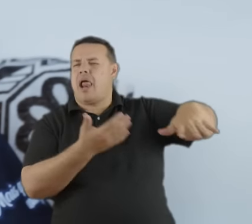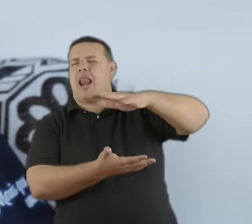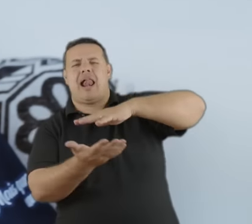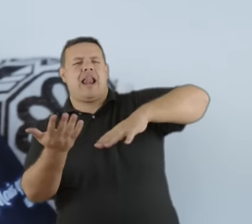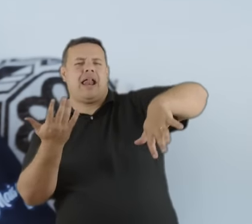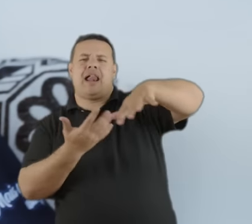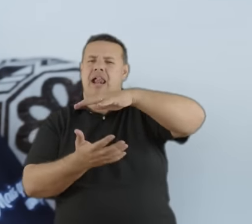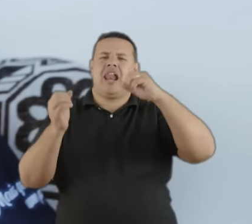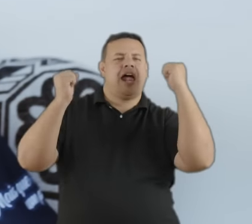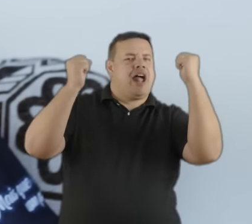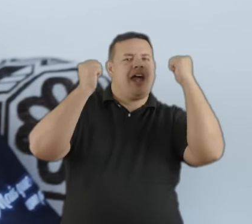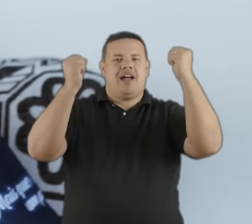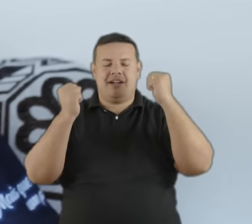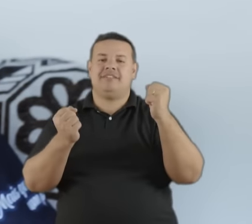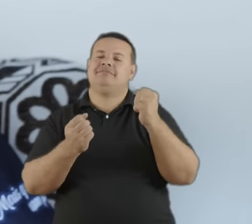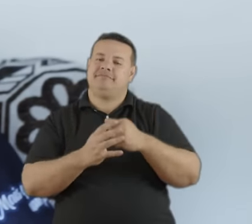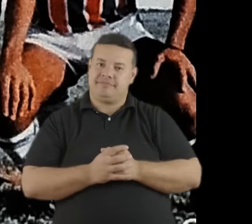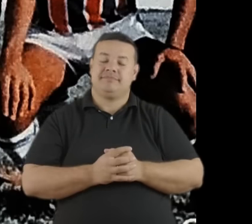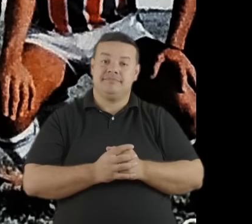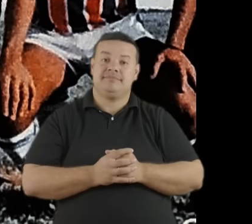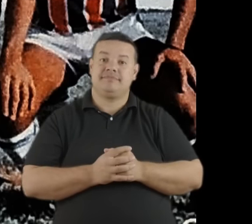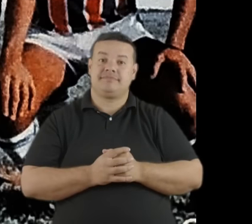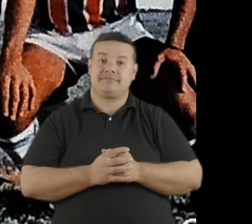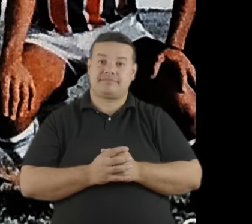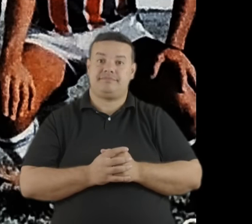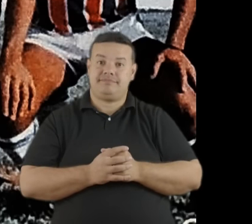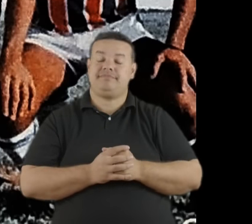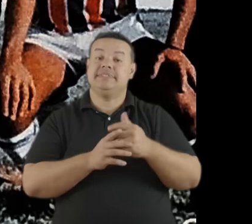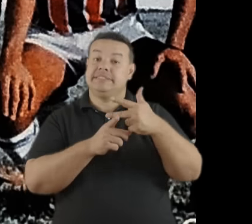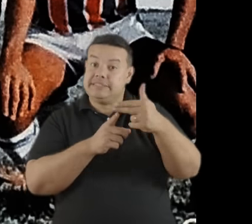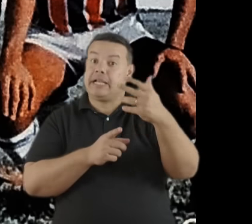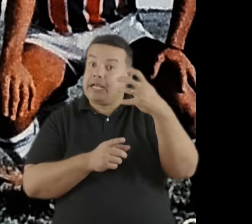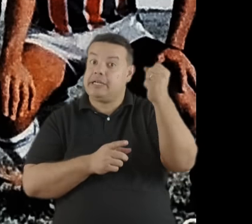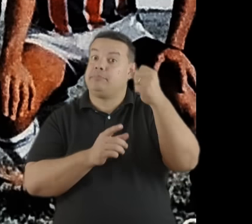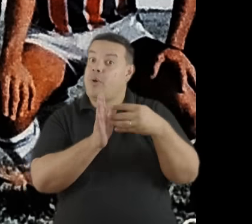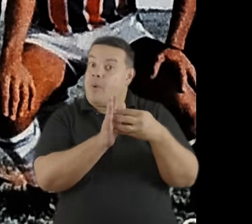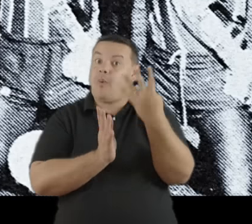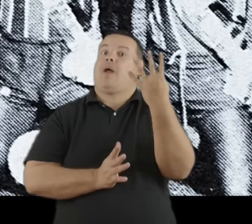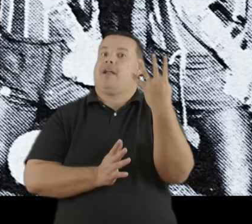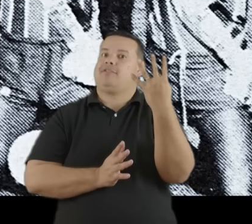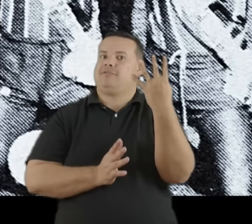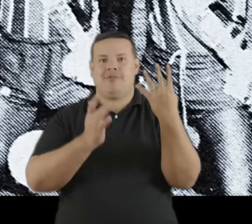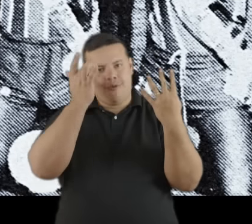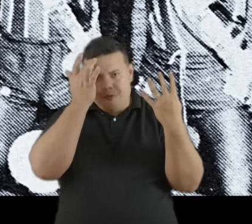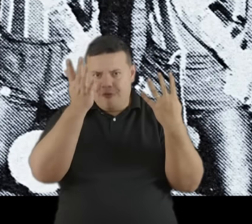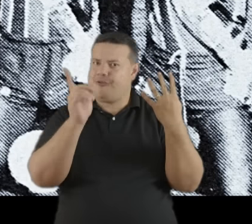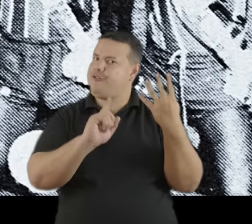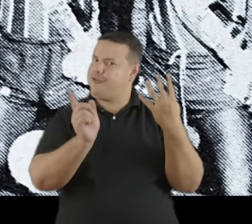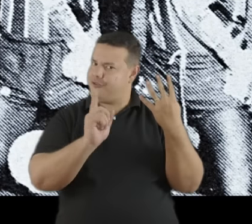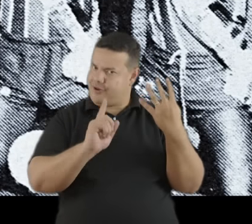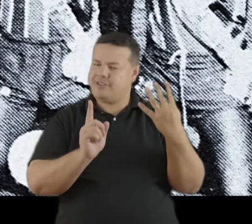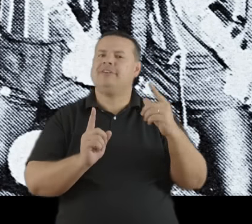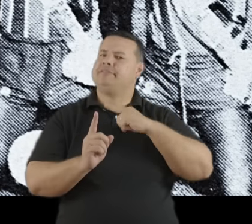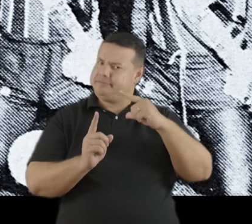daqui. A torcida era dividida. A conquista do tetracampeonato não foi fácil. Além dos